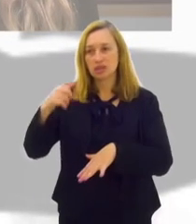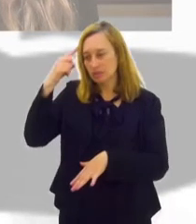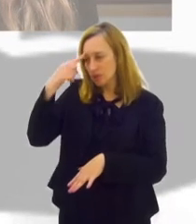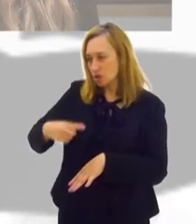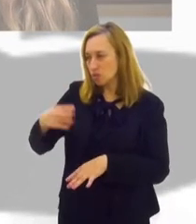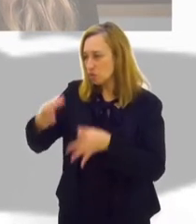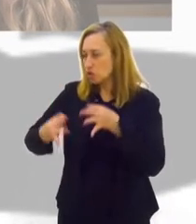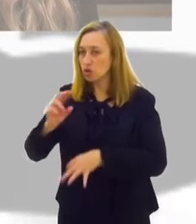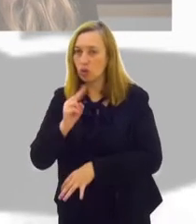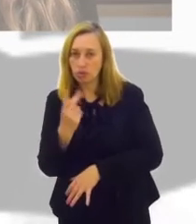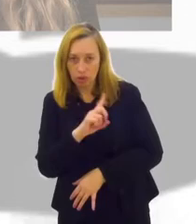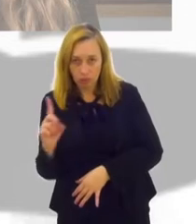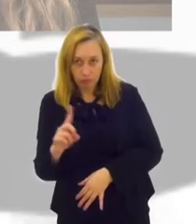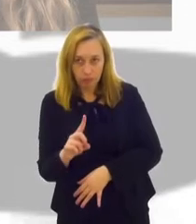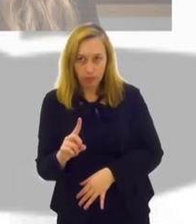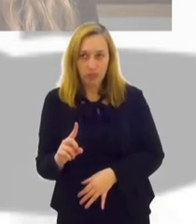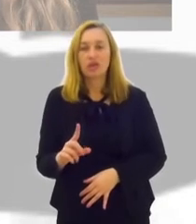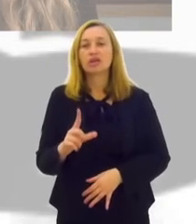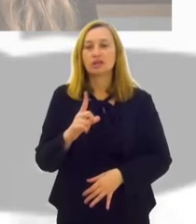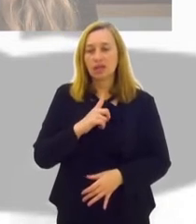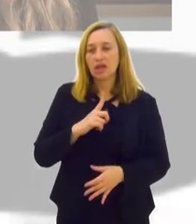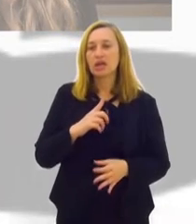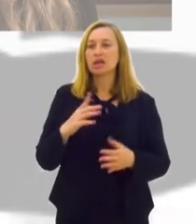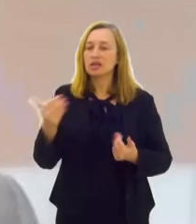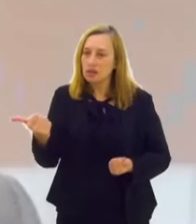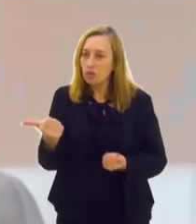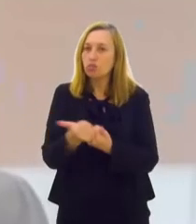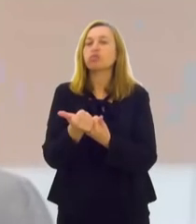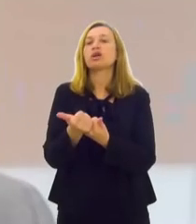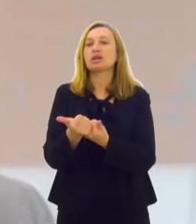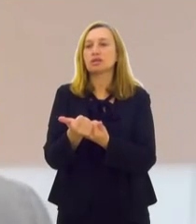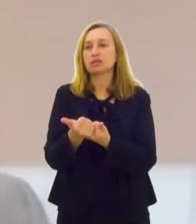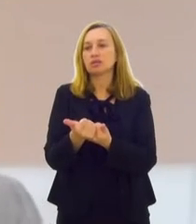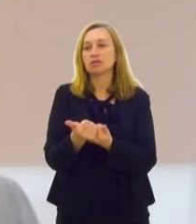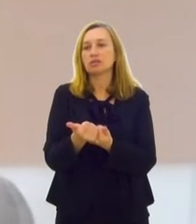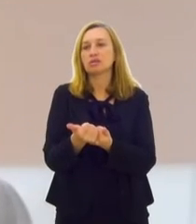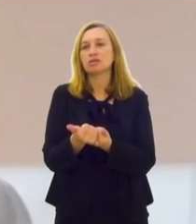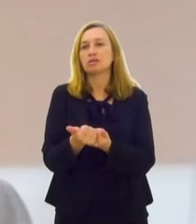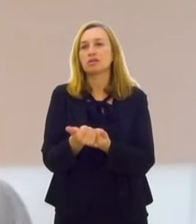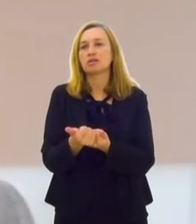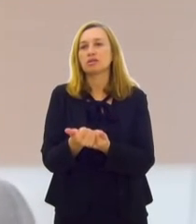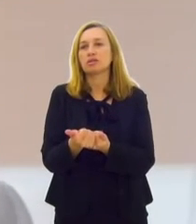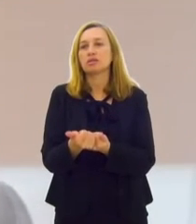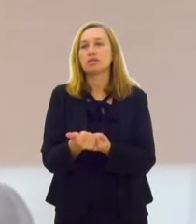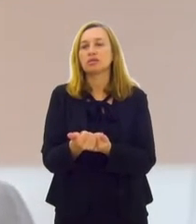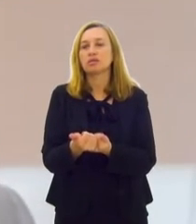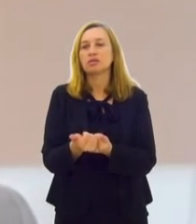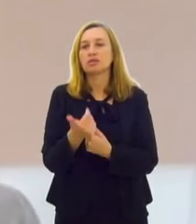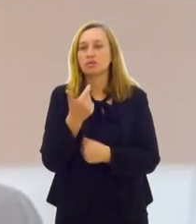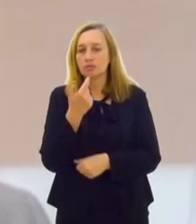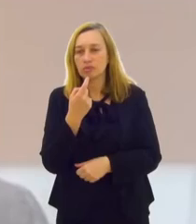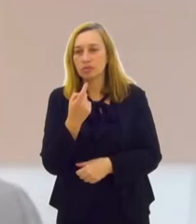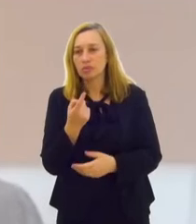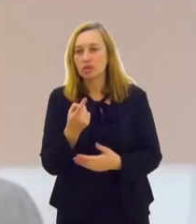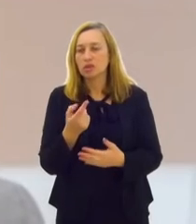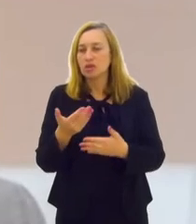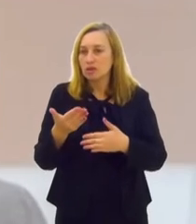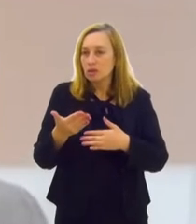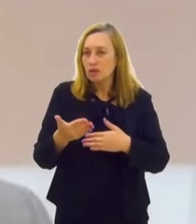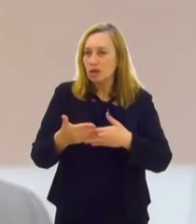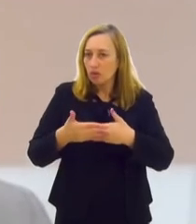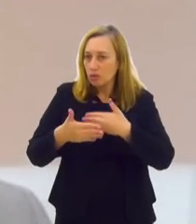haver uma ordem judicial. Então, há essa cooperação bastante próxima